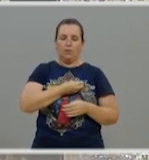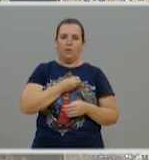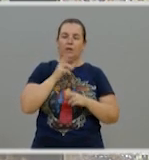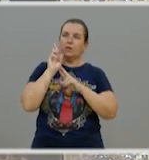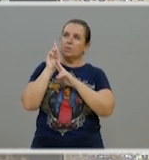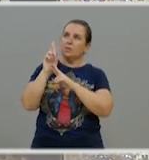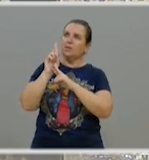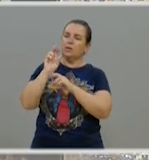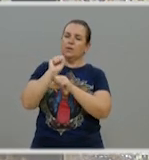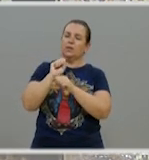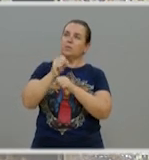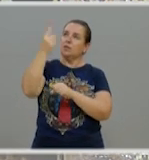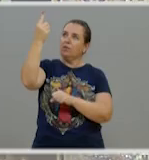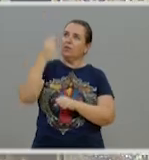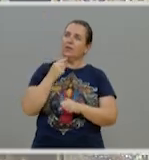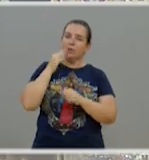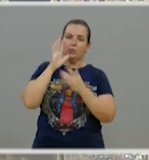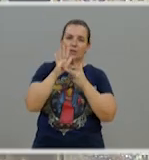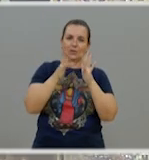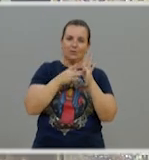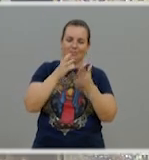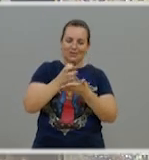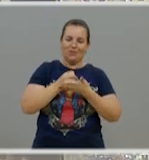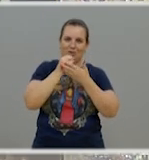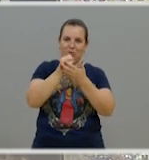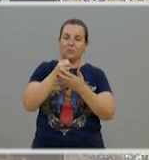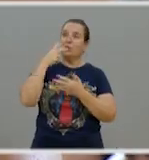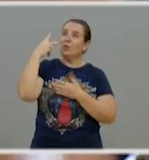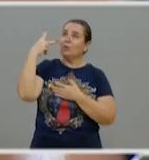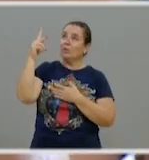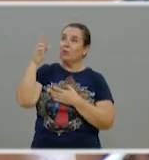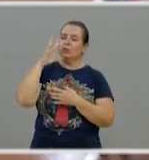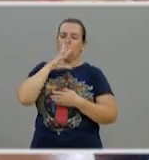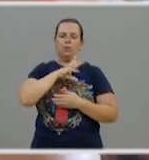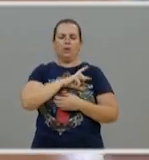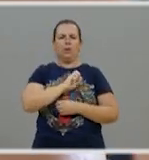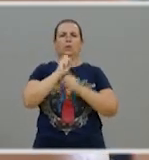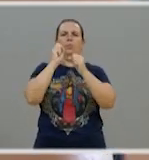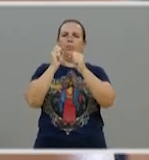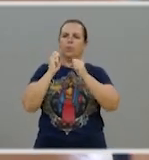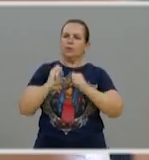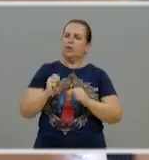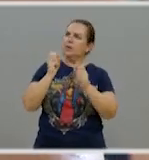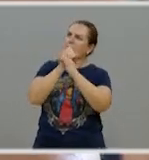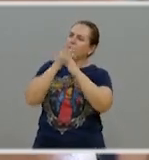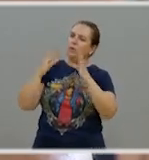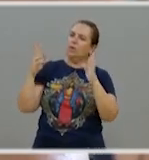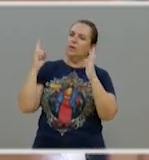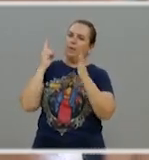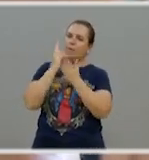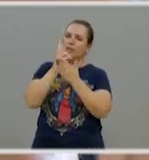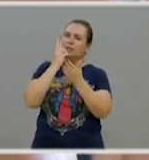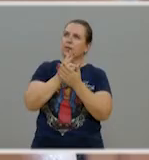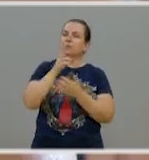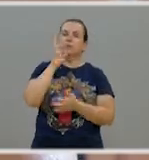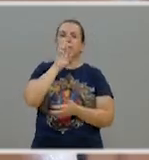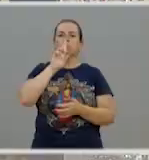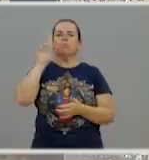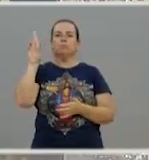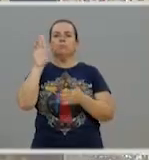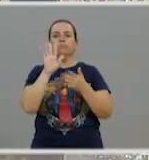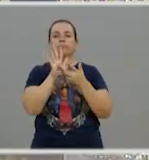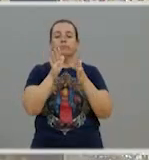Enquanto vivendo a esperança, aguardamos a vinda do Cristo Salvador. Vosso é o reino, o poder e a glória para